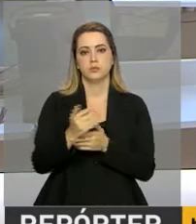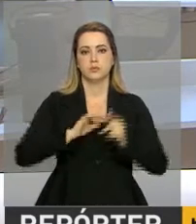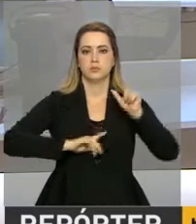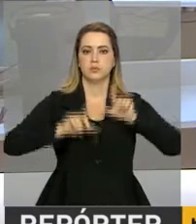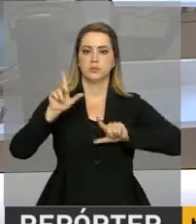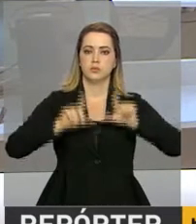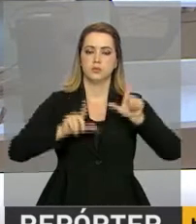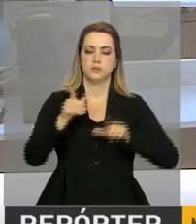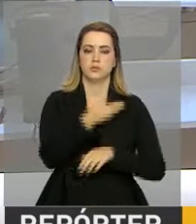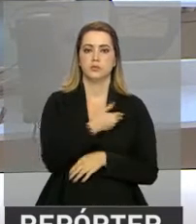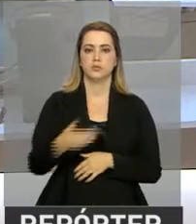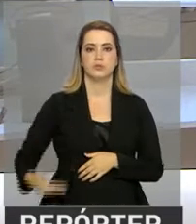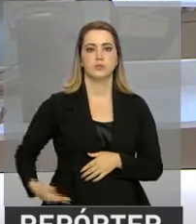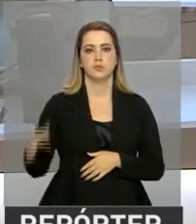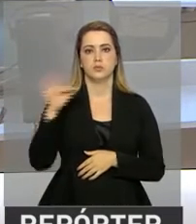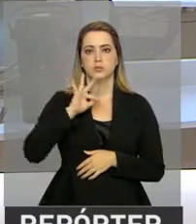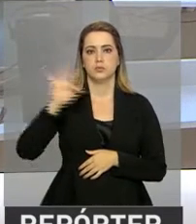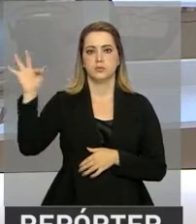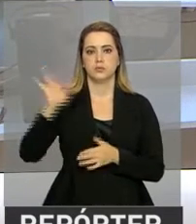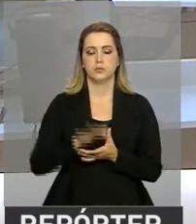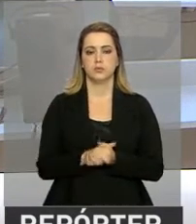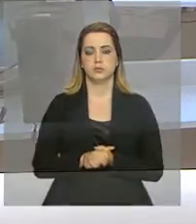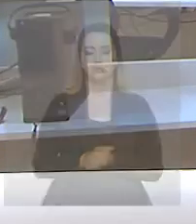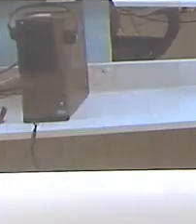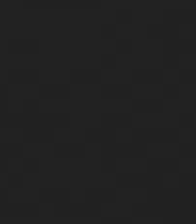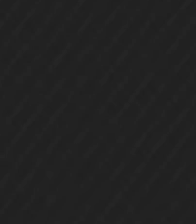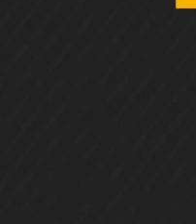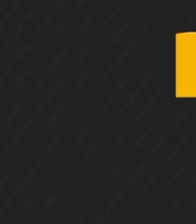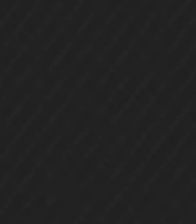gente nbr a tv do governo federal